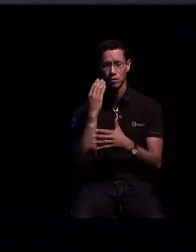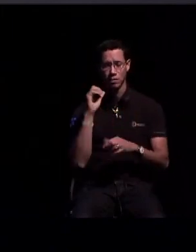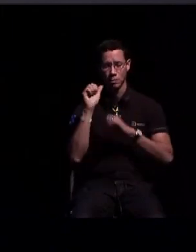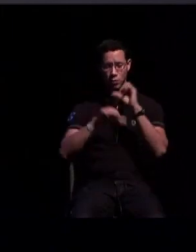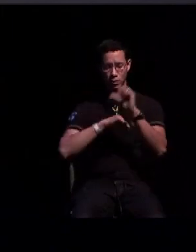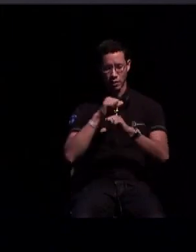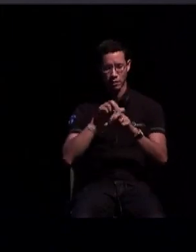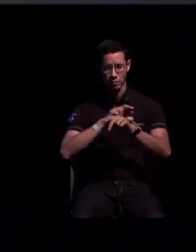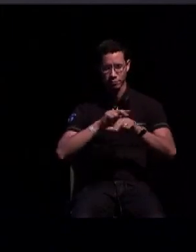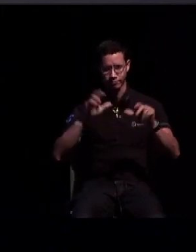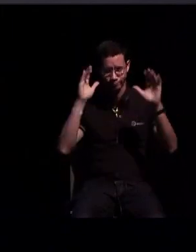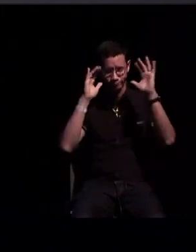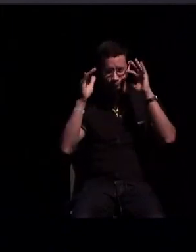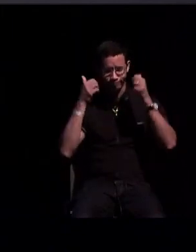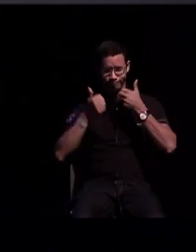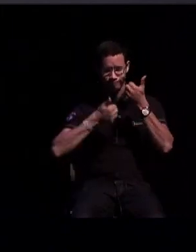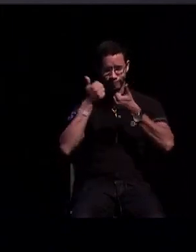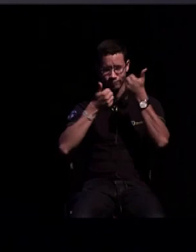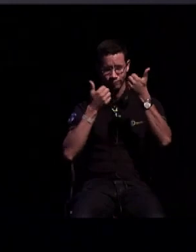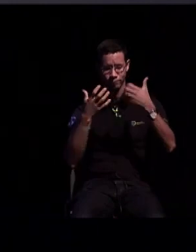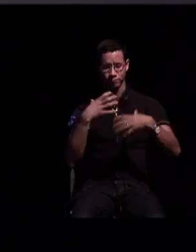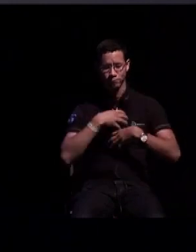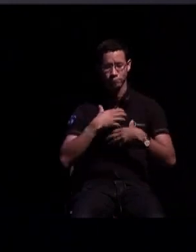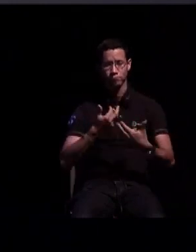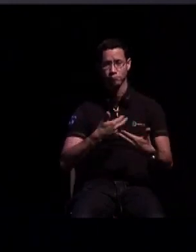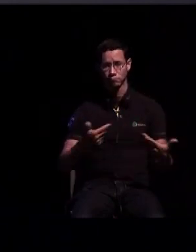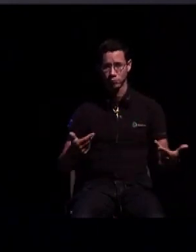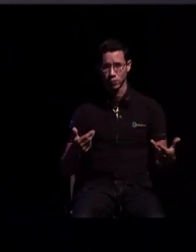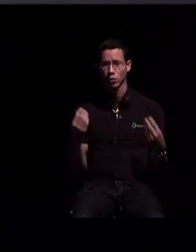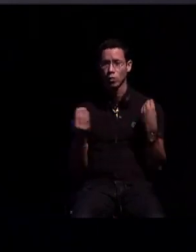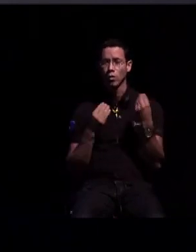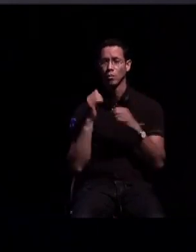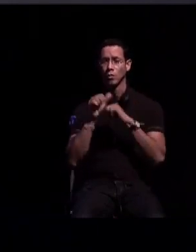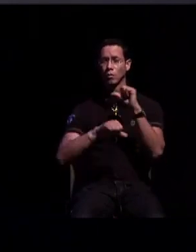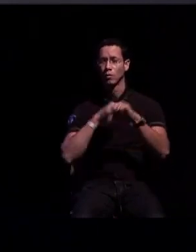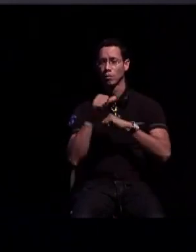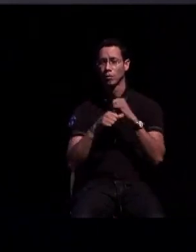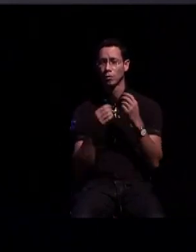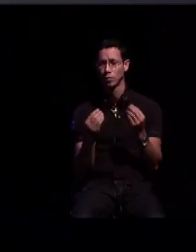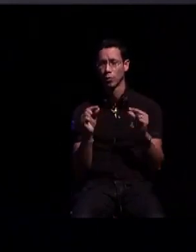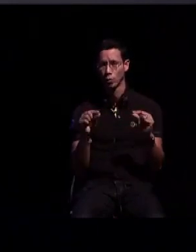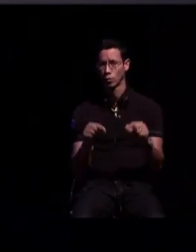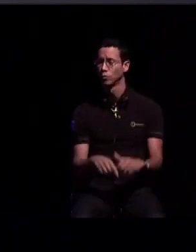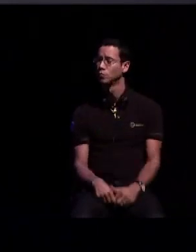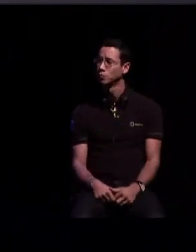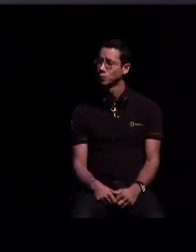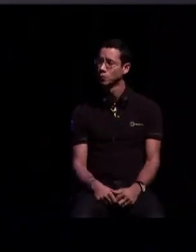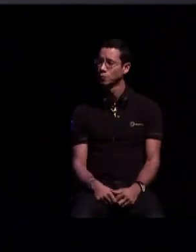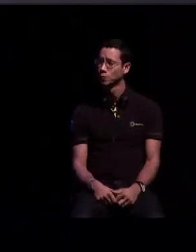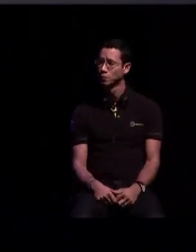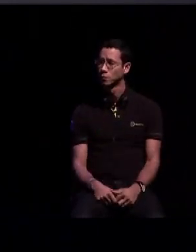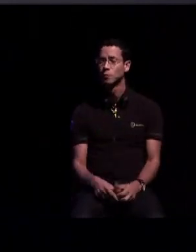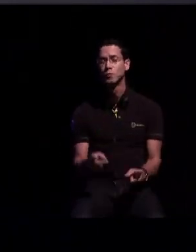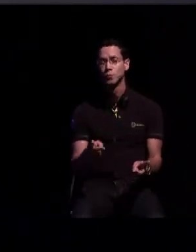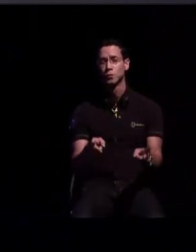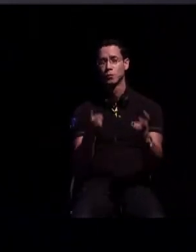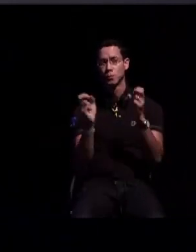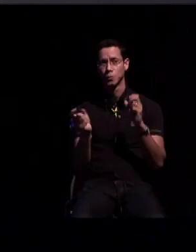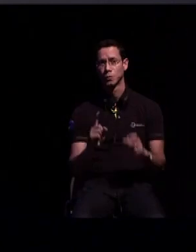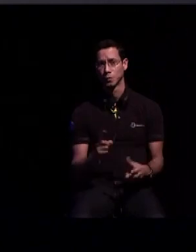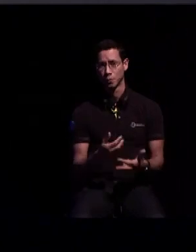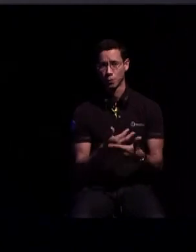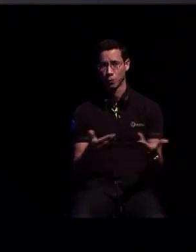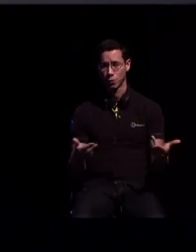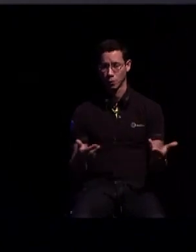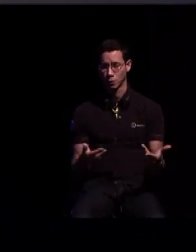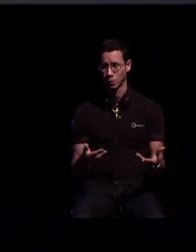etc., você se assenhorar do seu próprio destino, como a gente usa isso pouco, né? Como a gente não percebe esse tipo de coisa. E uma